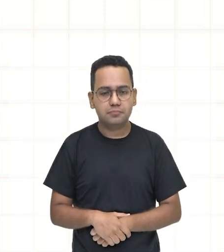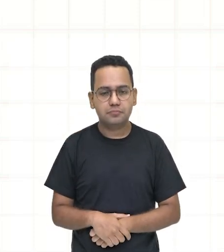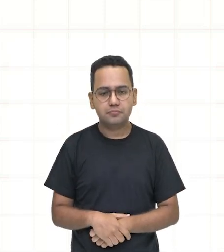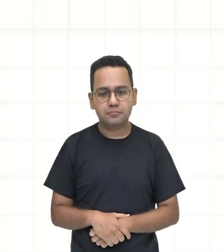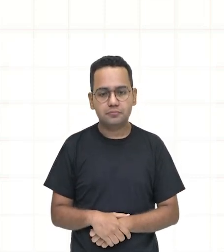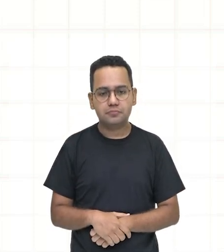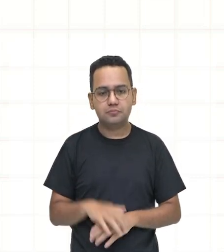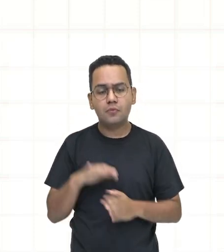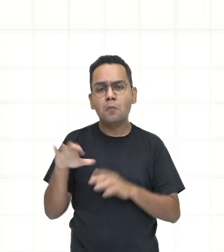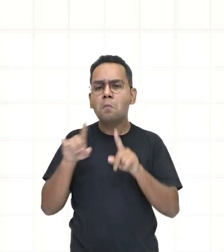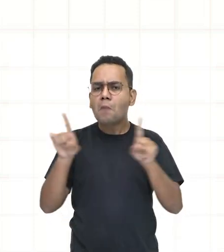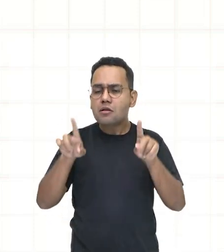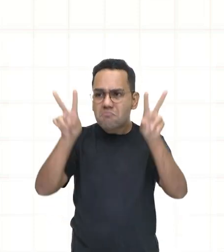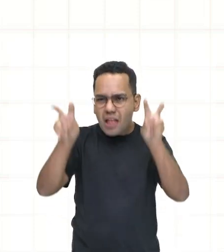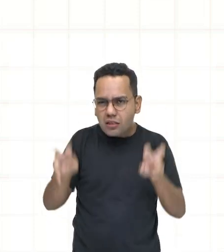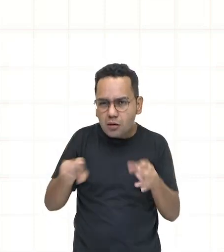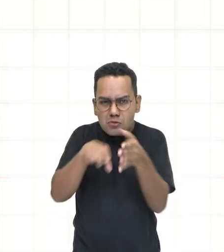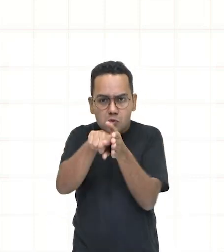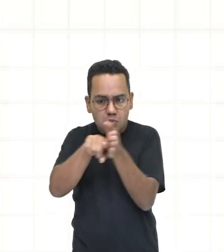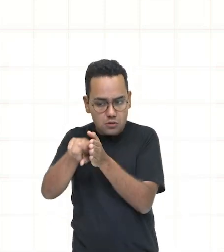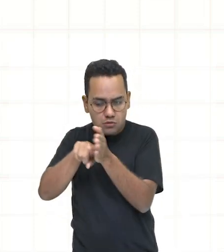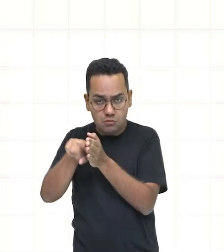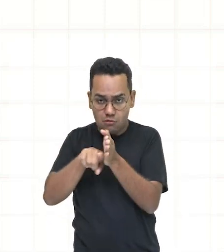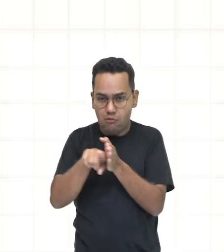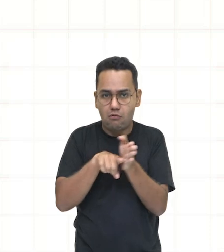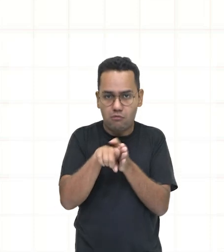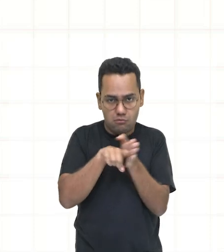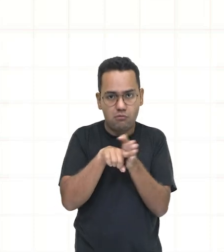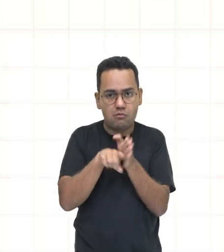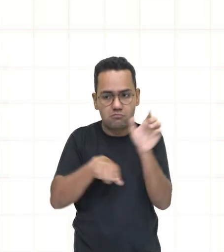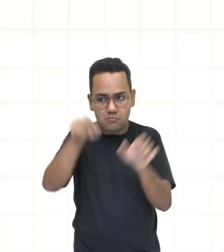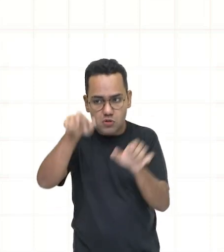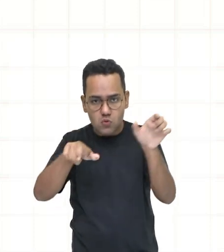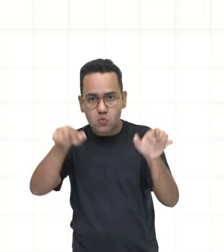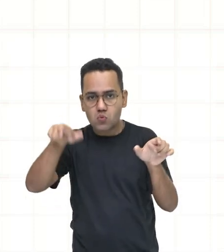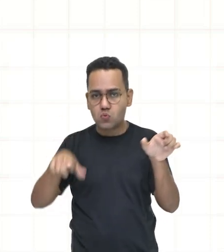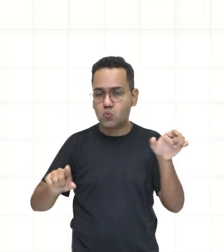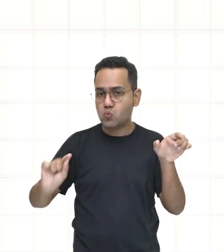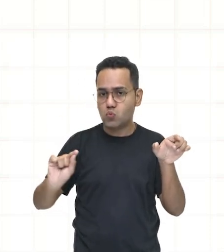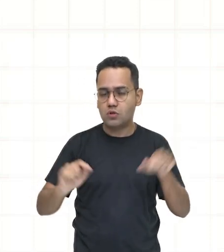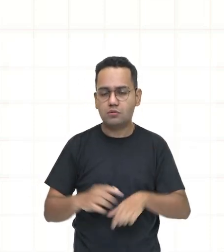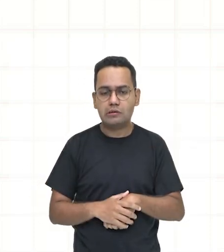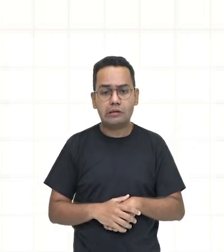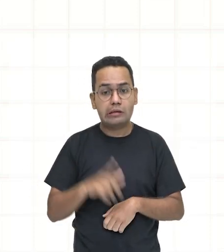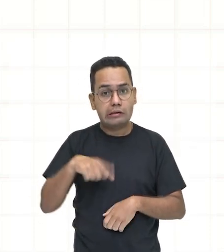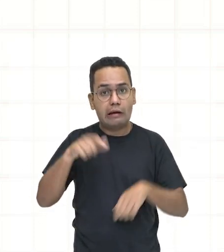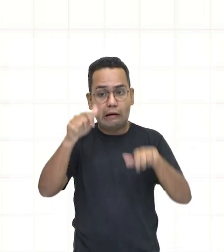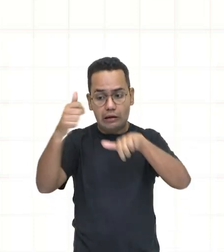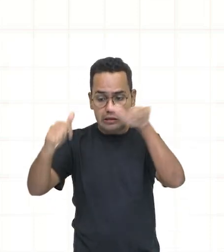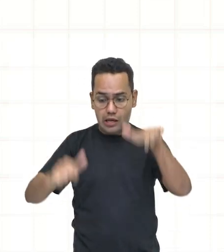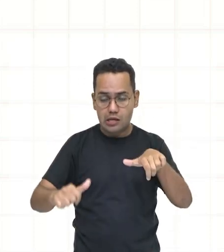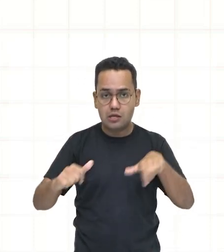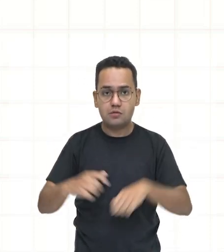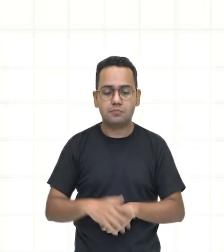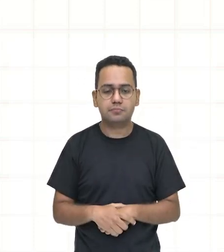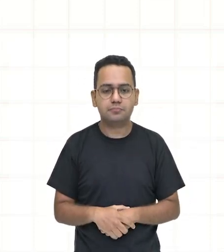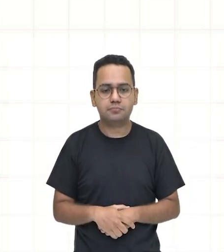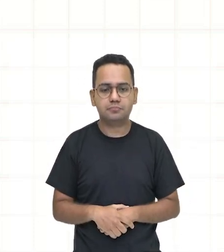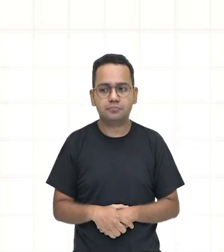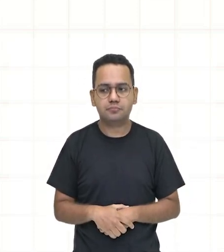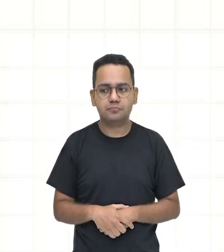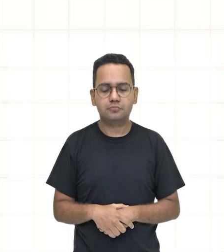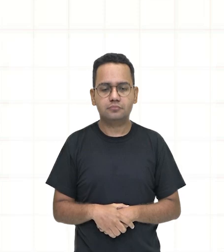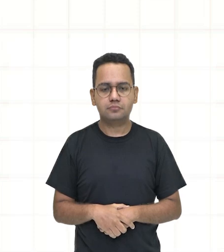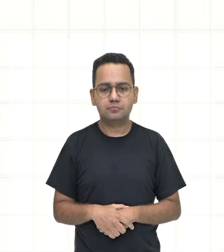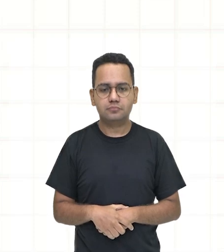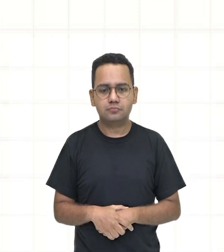dos especialistas dizem, a maioria dessas pessoas, dos geógrafos, os que analisam aí essas divisões, eles dizem que